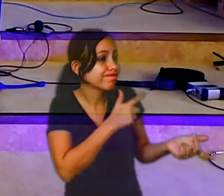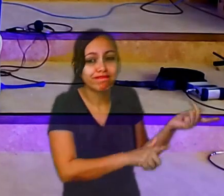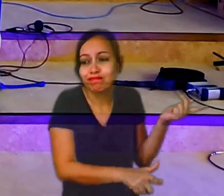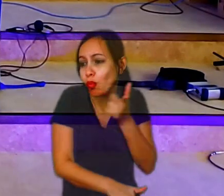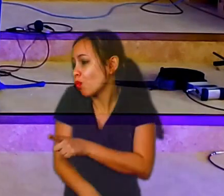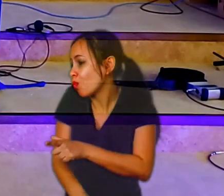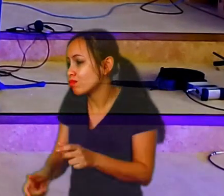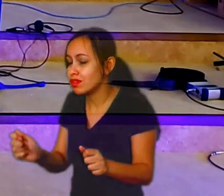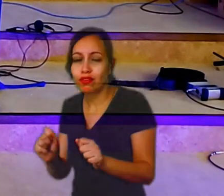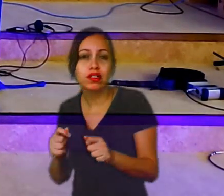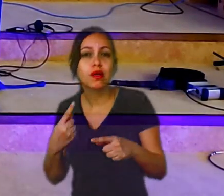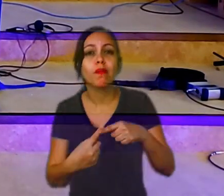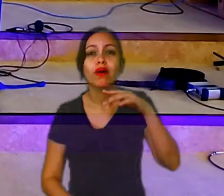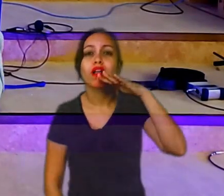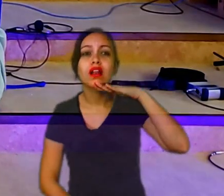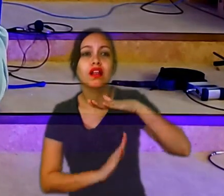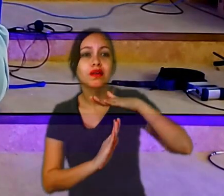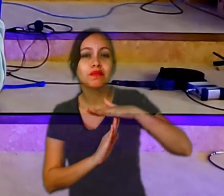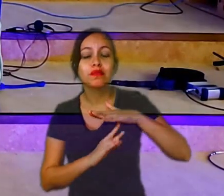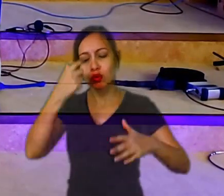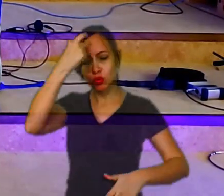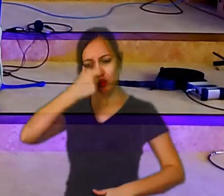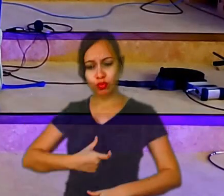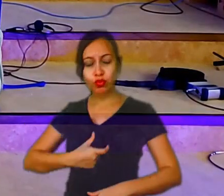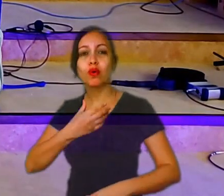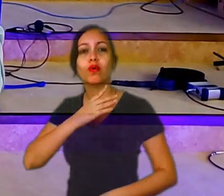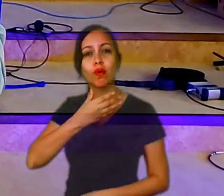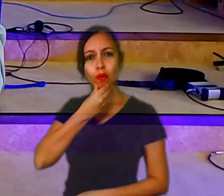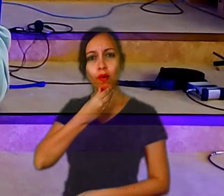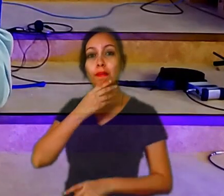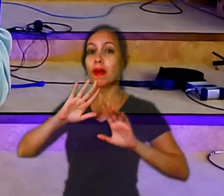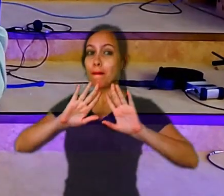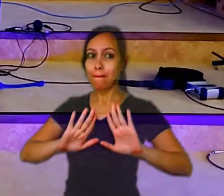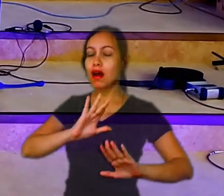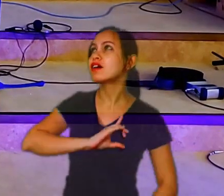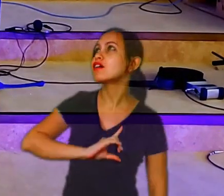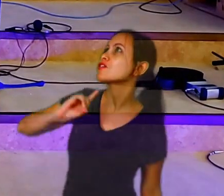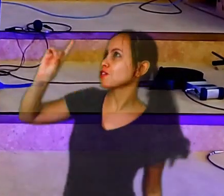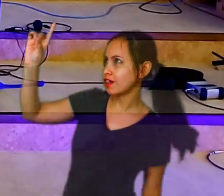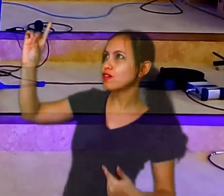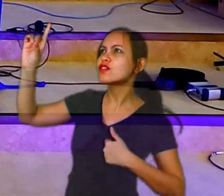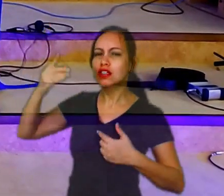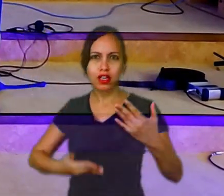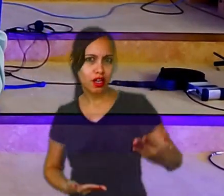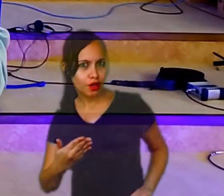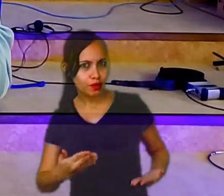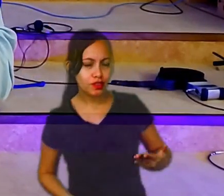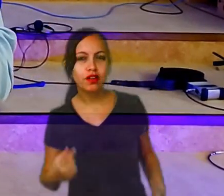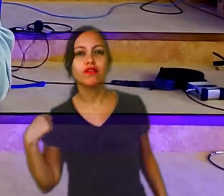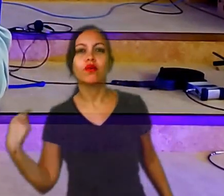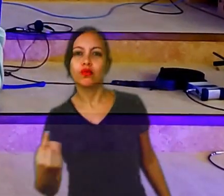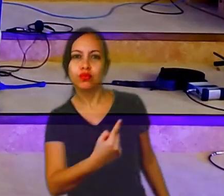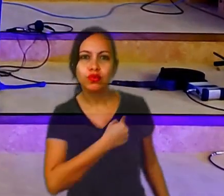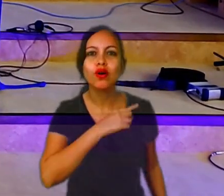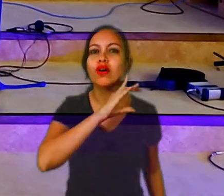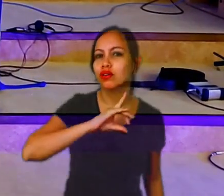do meu domínio, porque eu sou limitado, sou homem. Mas o meu Deus, o qual eu sirvo, o nosso Deus, o qual